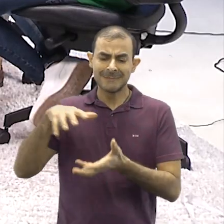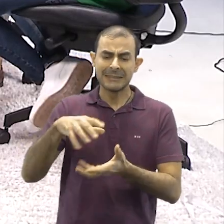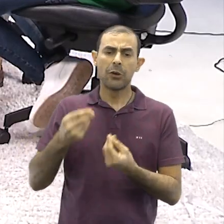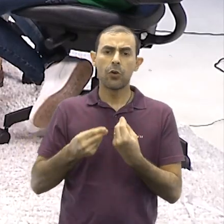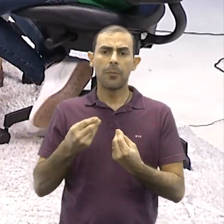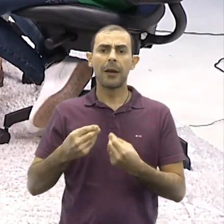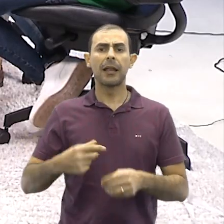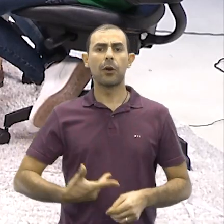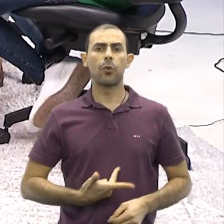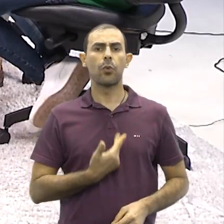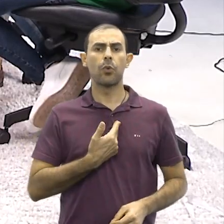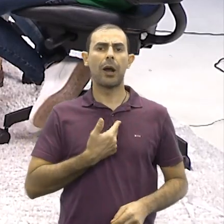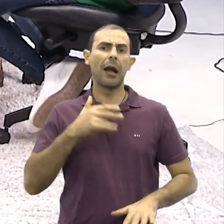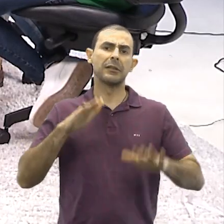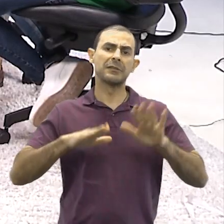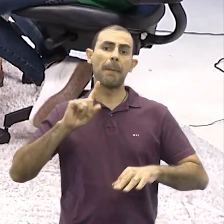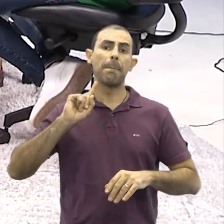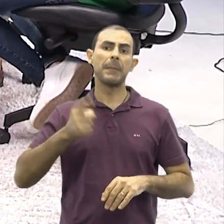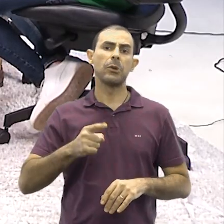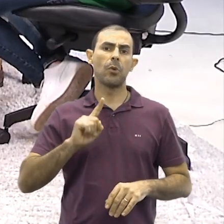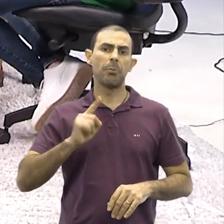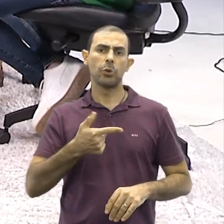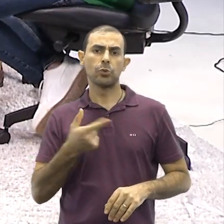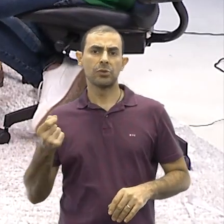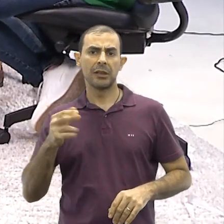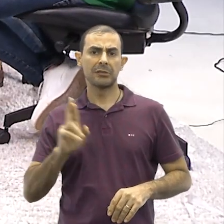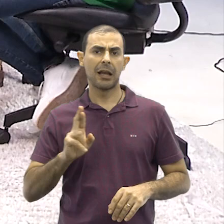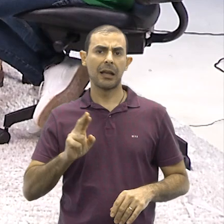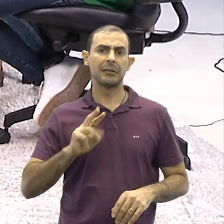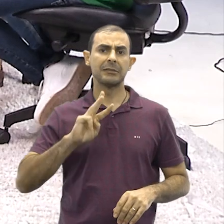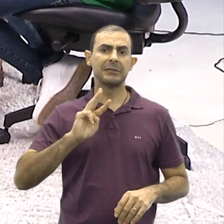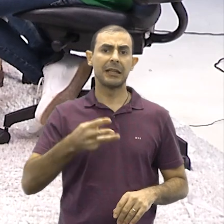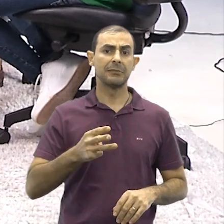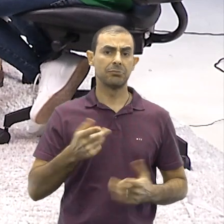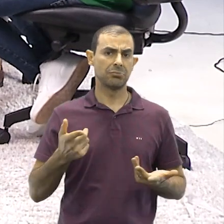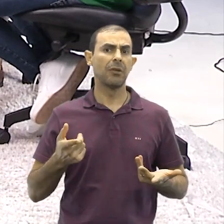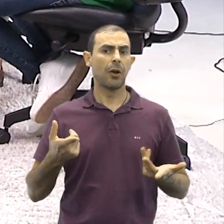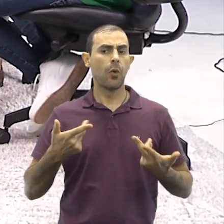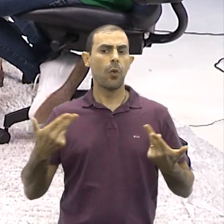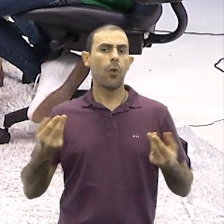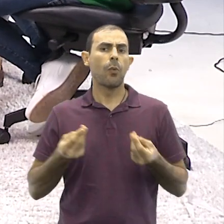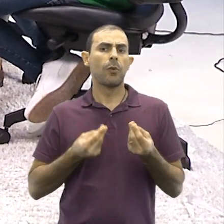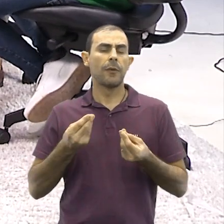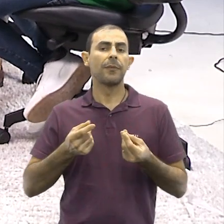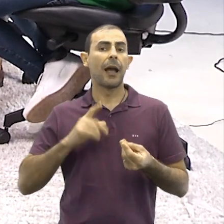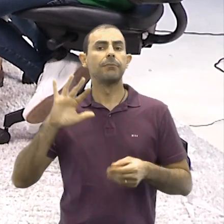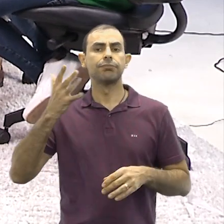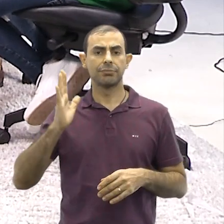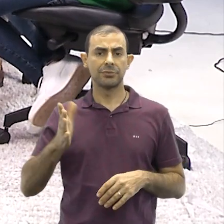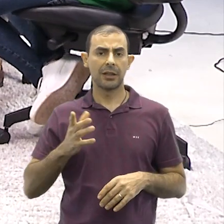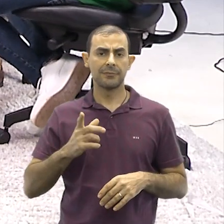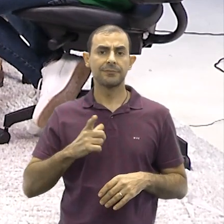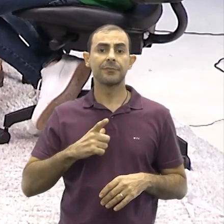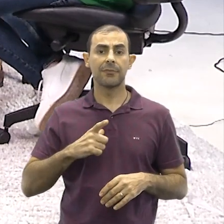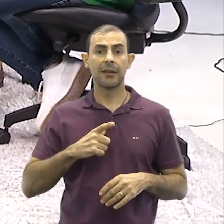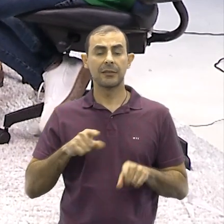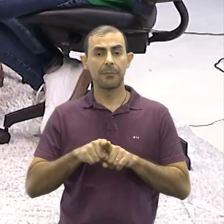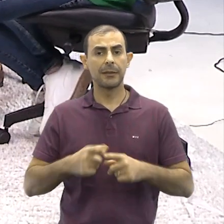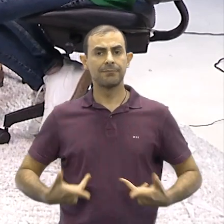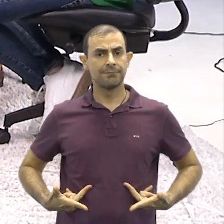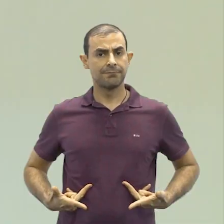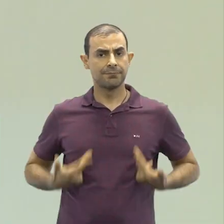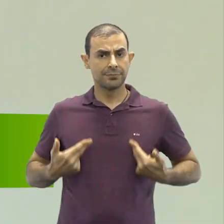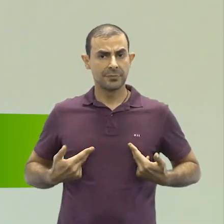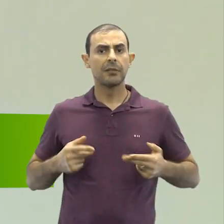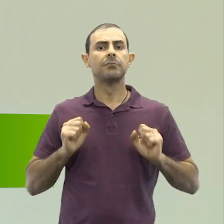quem dirá para fazer um procedimento que custe R$1.000, R$1.200, R$3.000, R$4.000, por exemplo, né, que são situações que já tivemos. Programa de